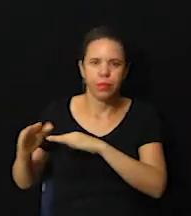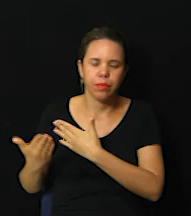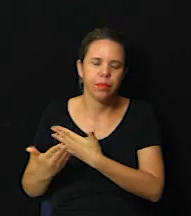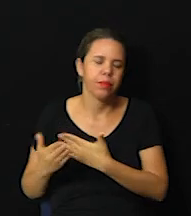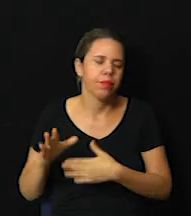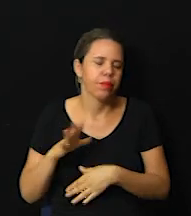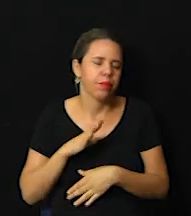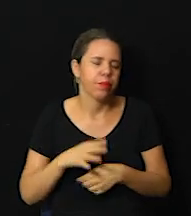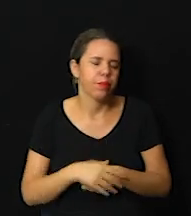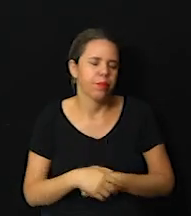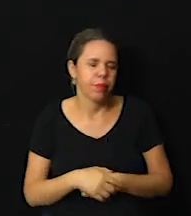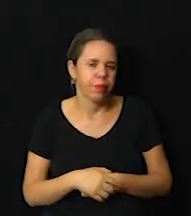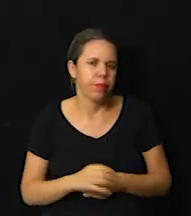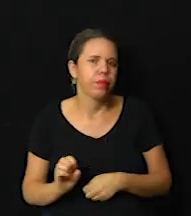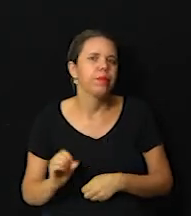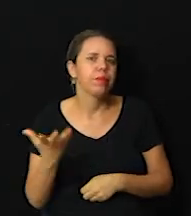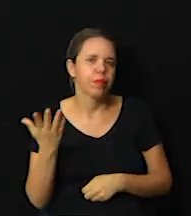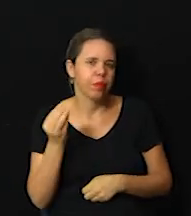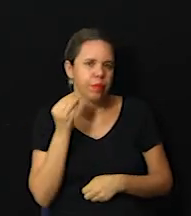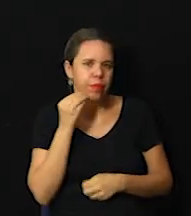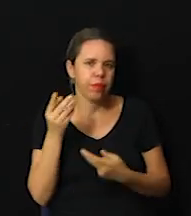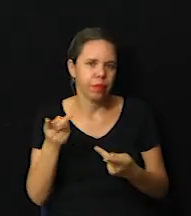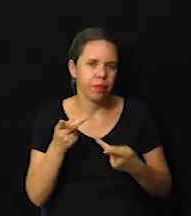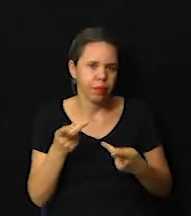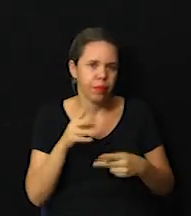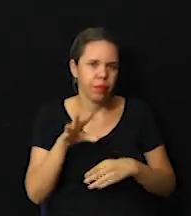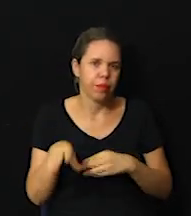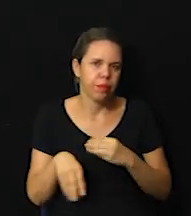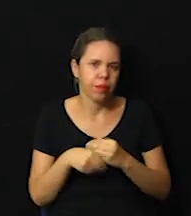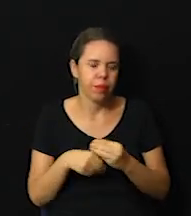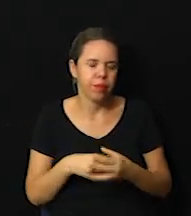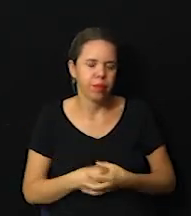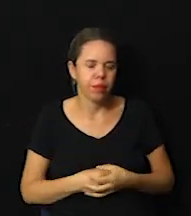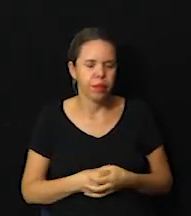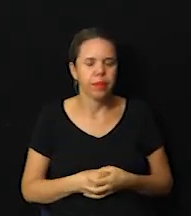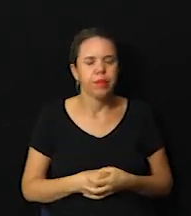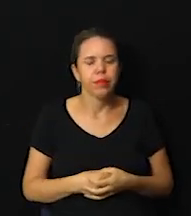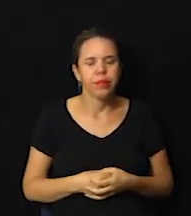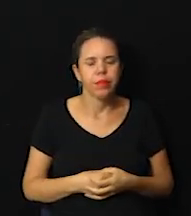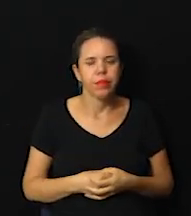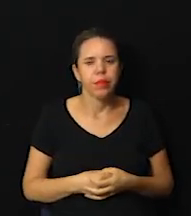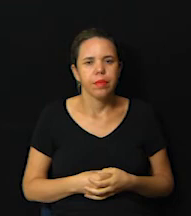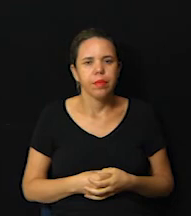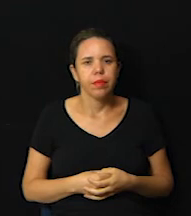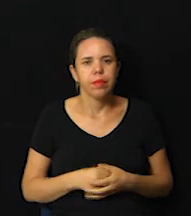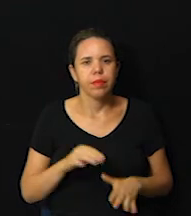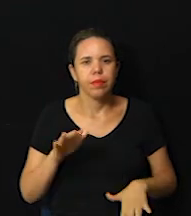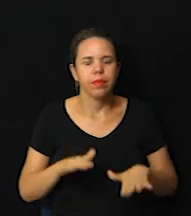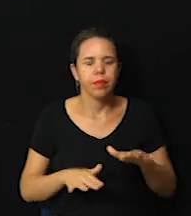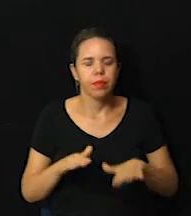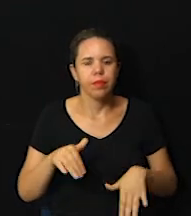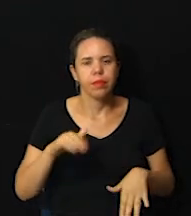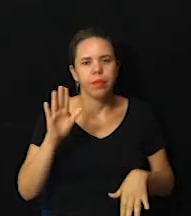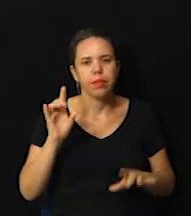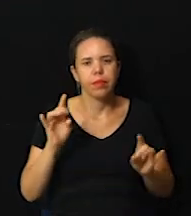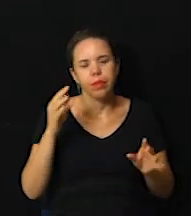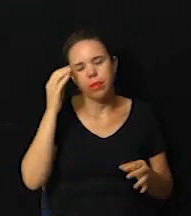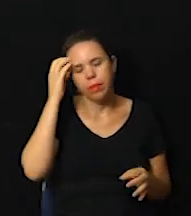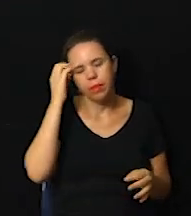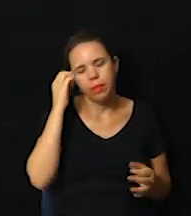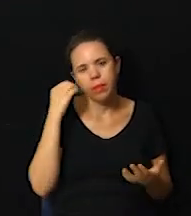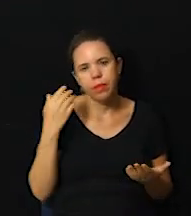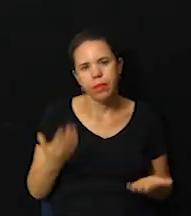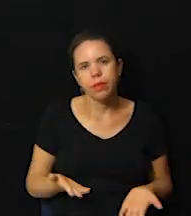de cidade, que vai surgindo oportunidade, a gente vai incluindo, né? E em casos também mais